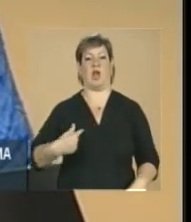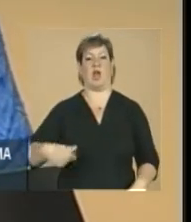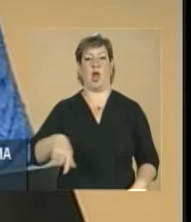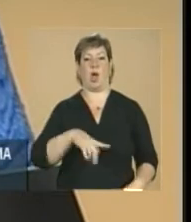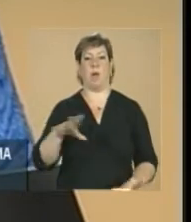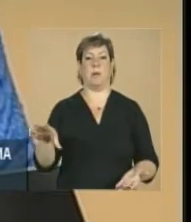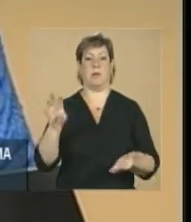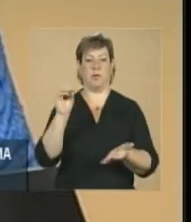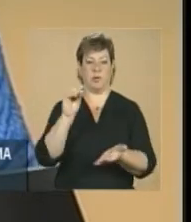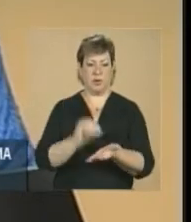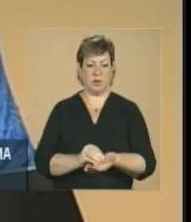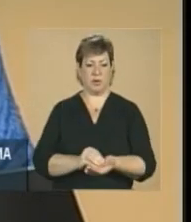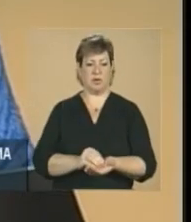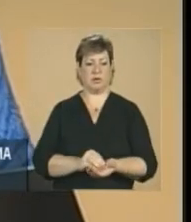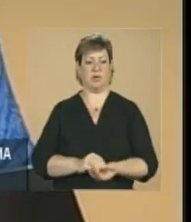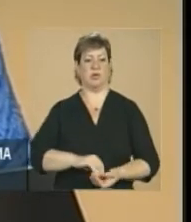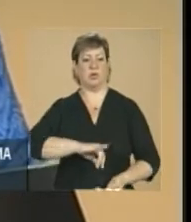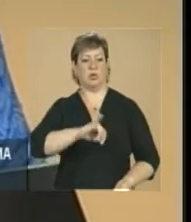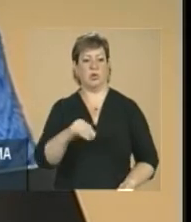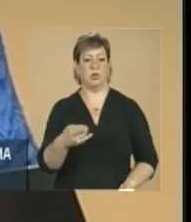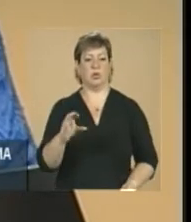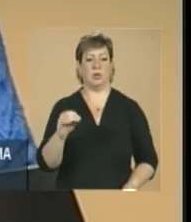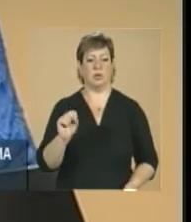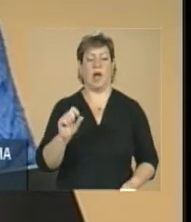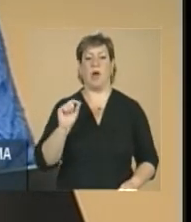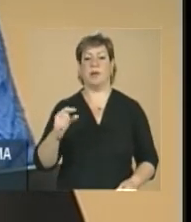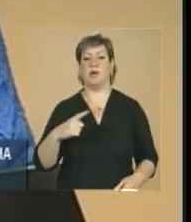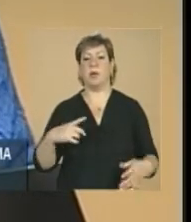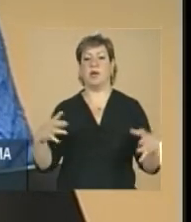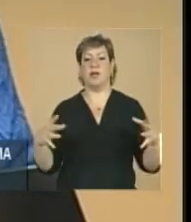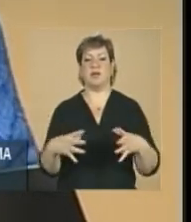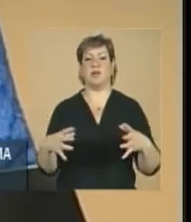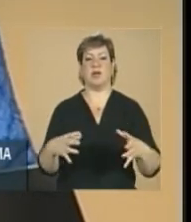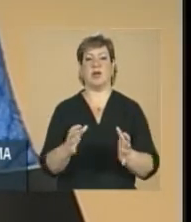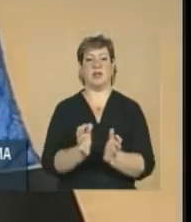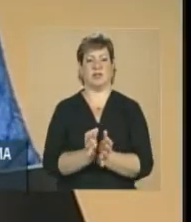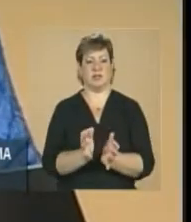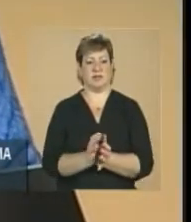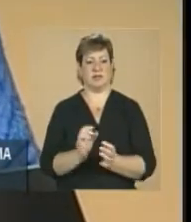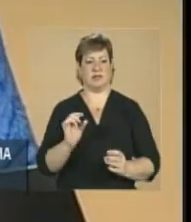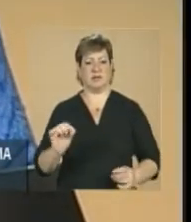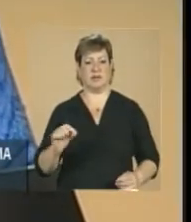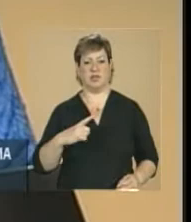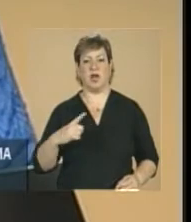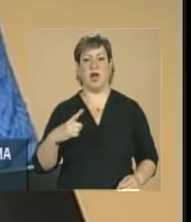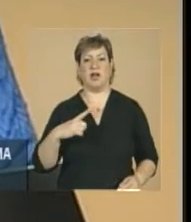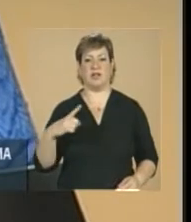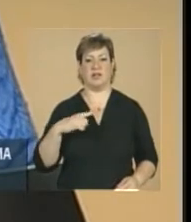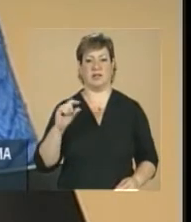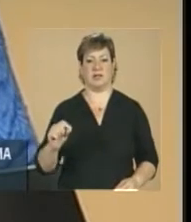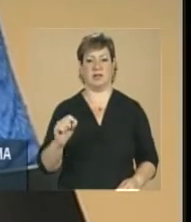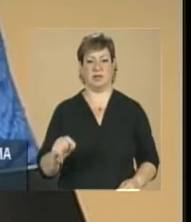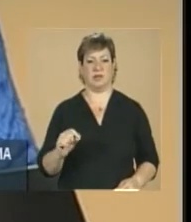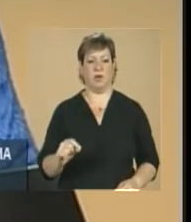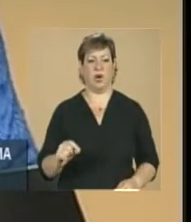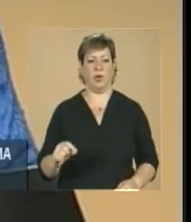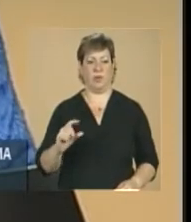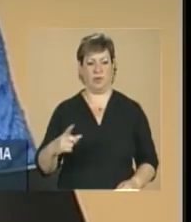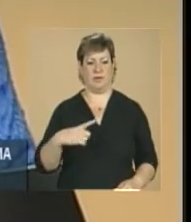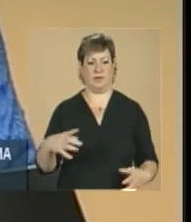colocarmos os nossos juros e spreads incluídos nos padrões internacionais de custo de